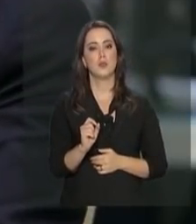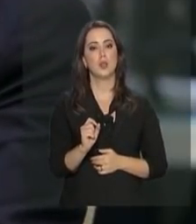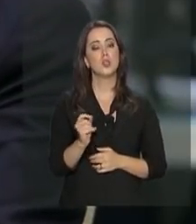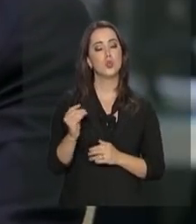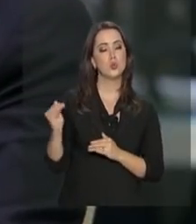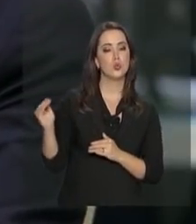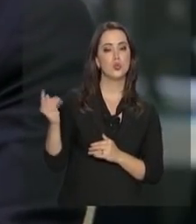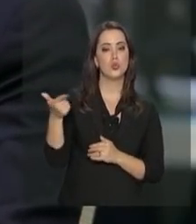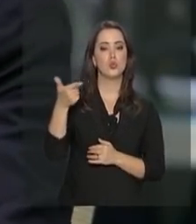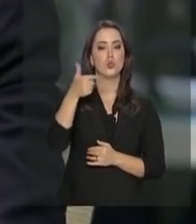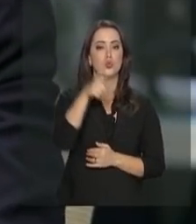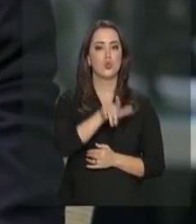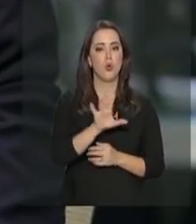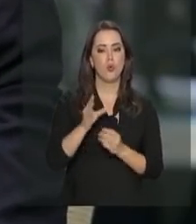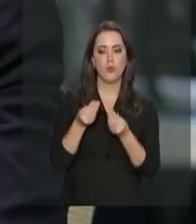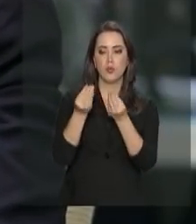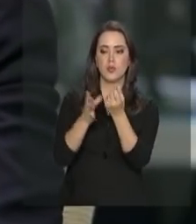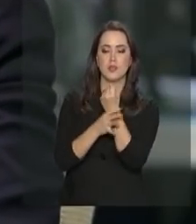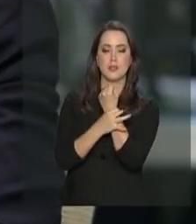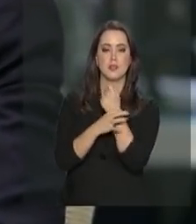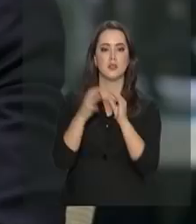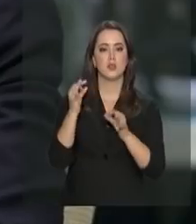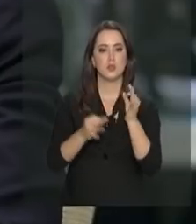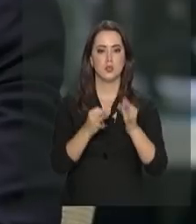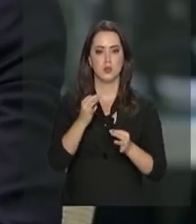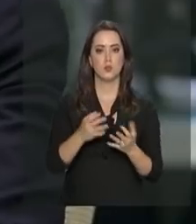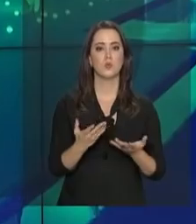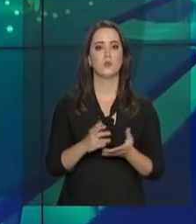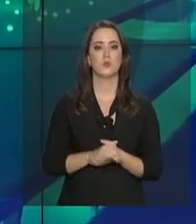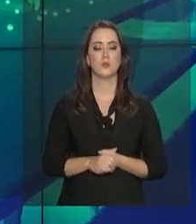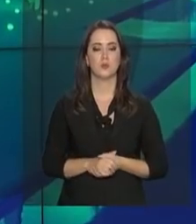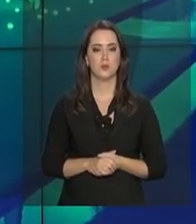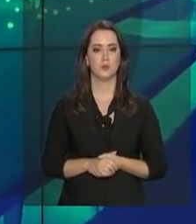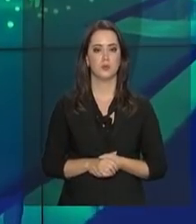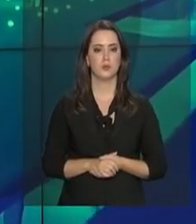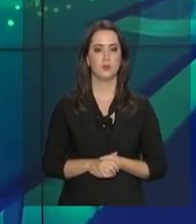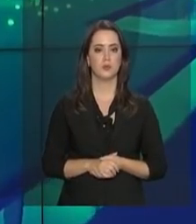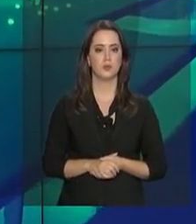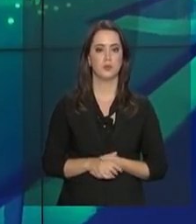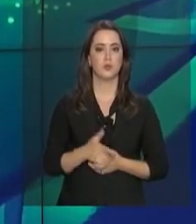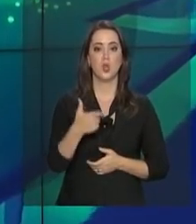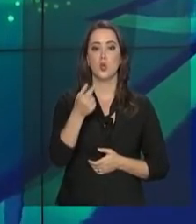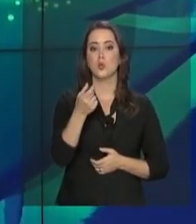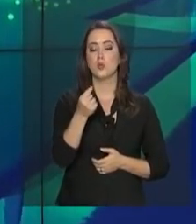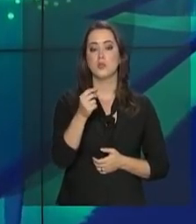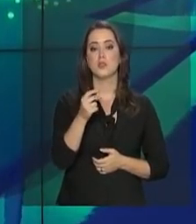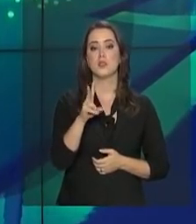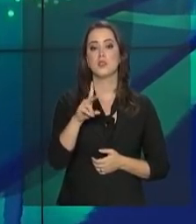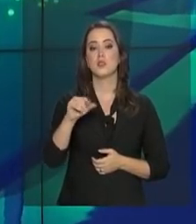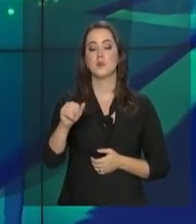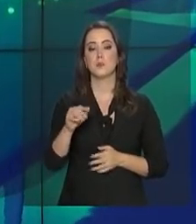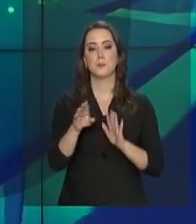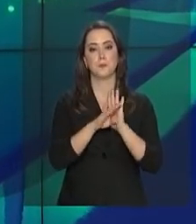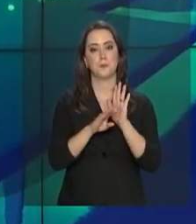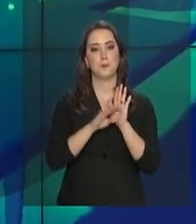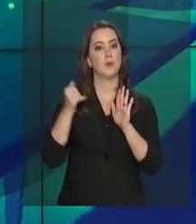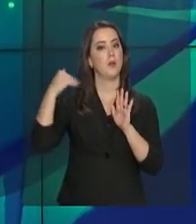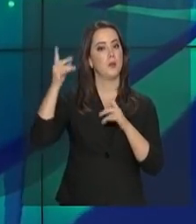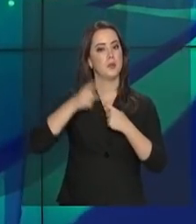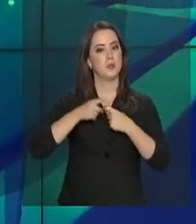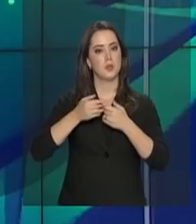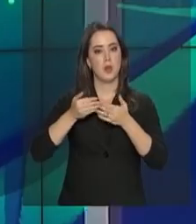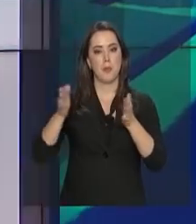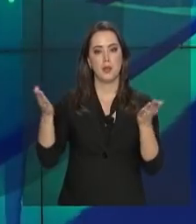restabelecer a segurança jurídica ea credibilidade do país 200 vagas do programa mais médicos vão ser